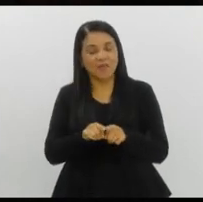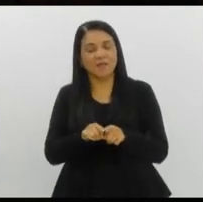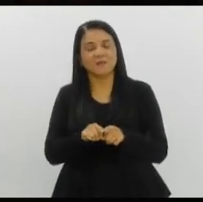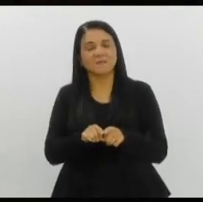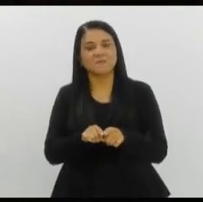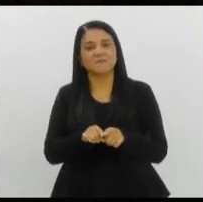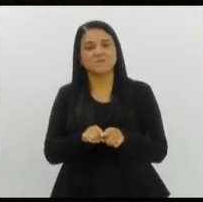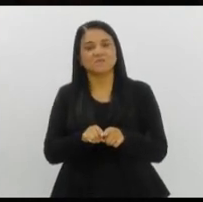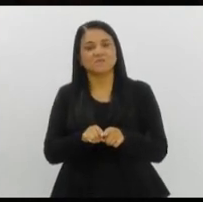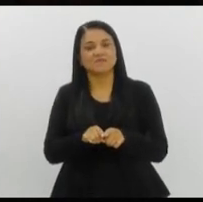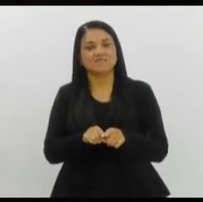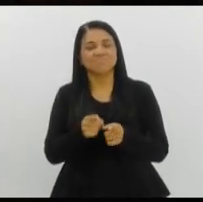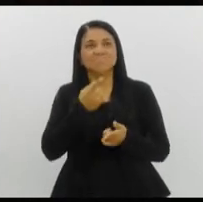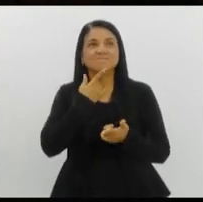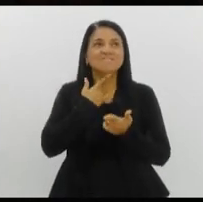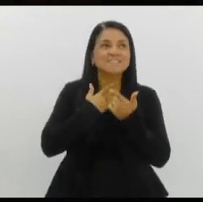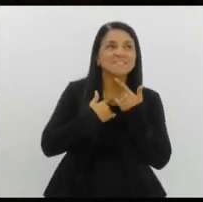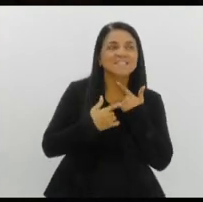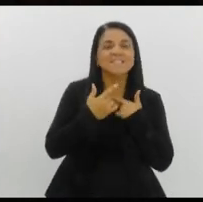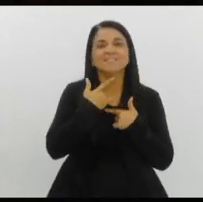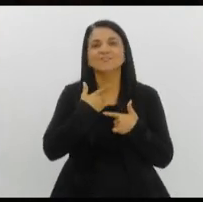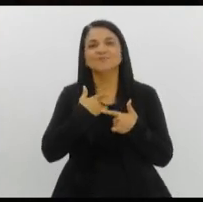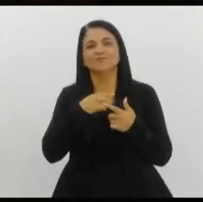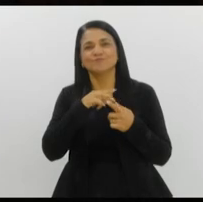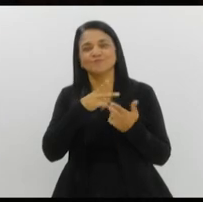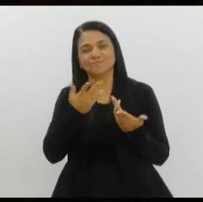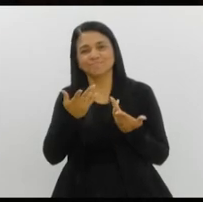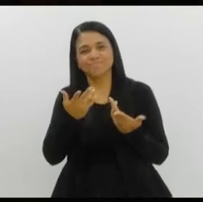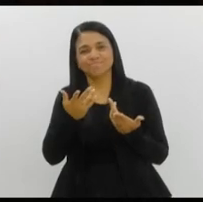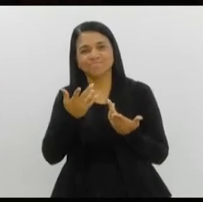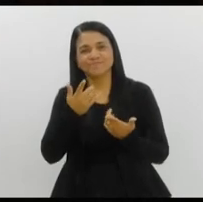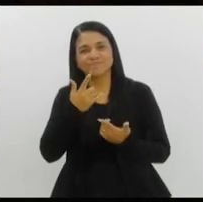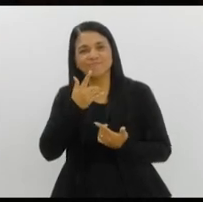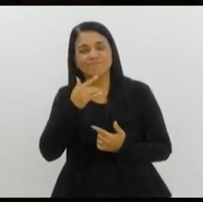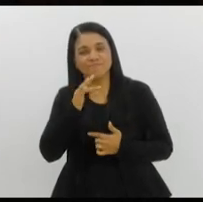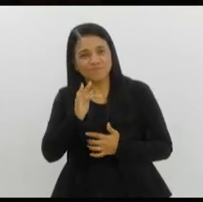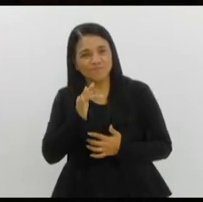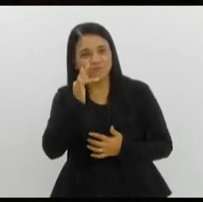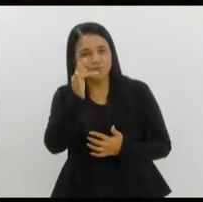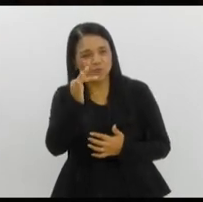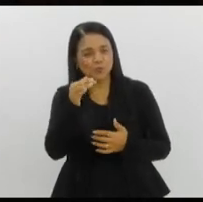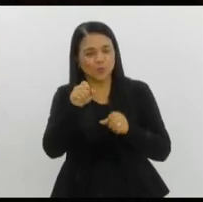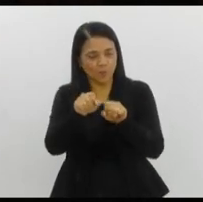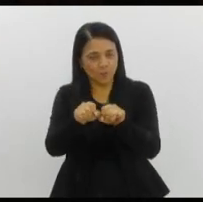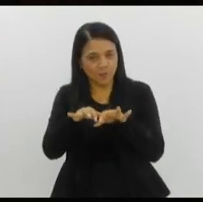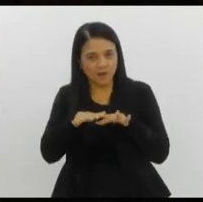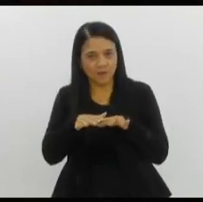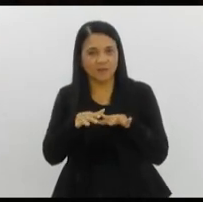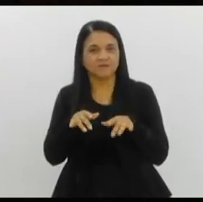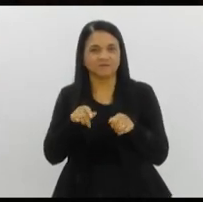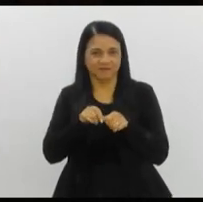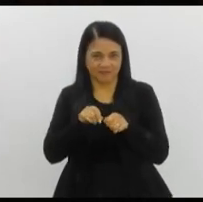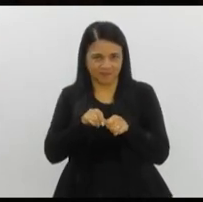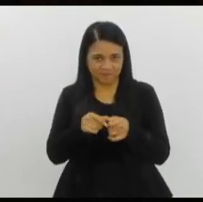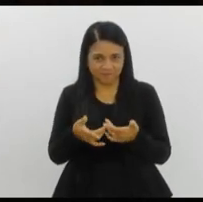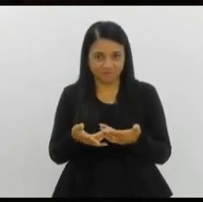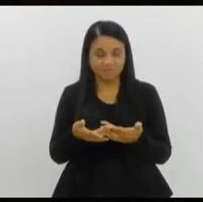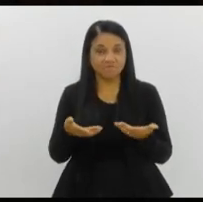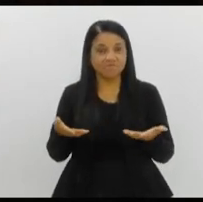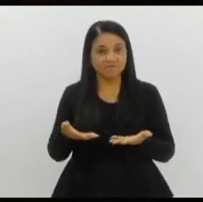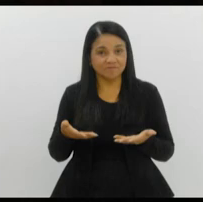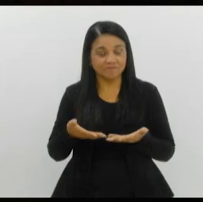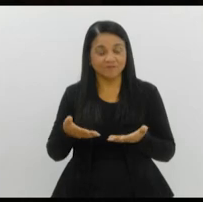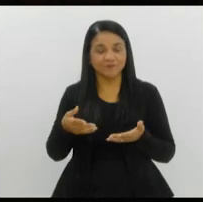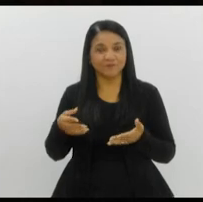certamente muitos desejos e expectativas para que esse parlamento pudesse fazer. Hoje, ao chegar a